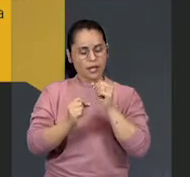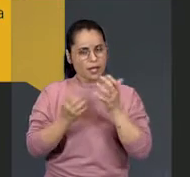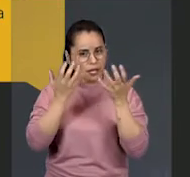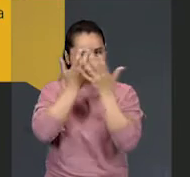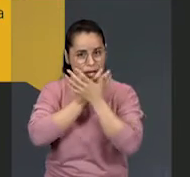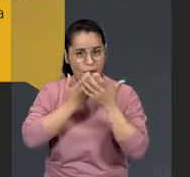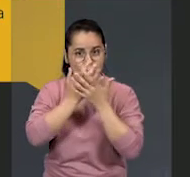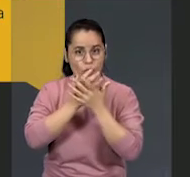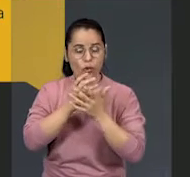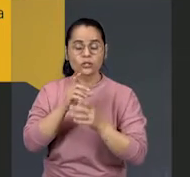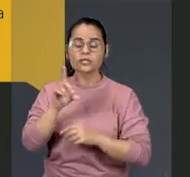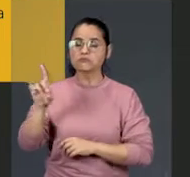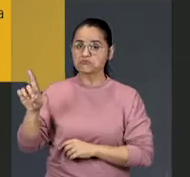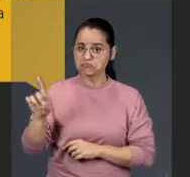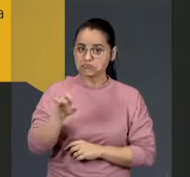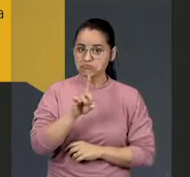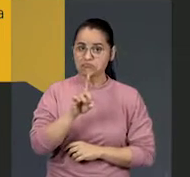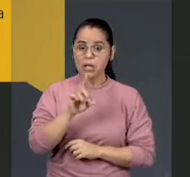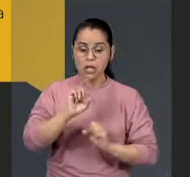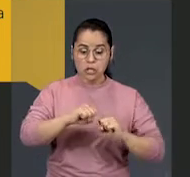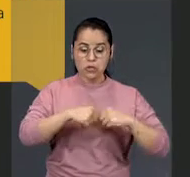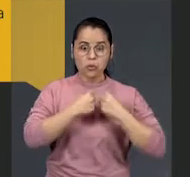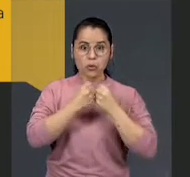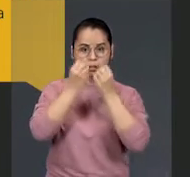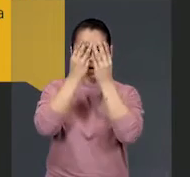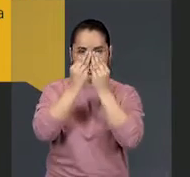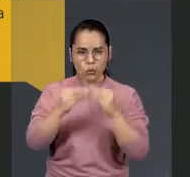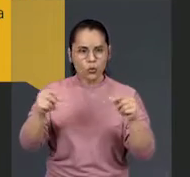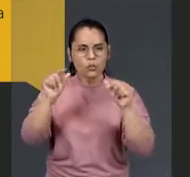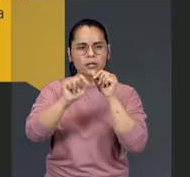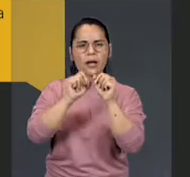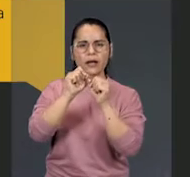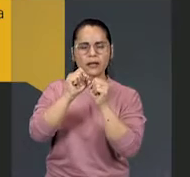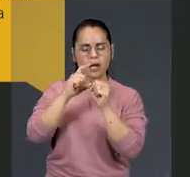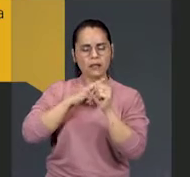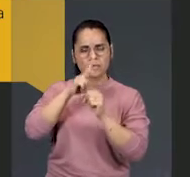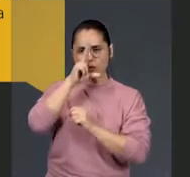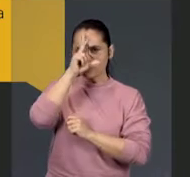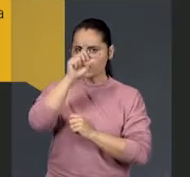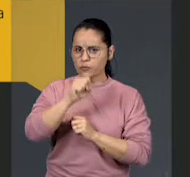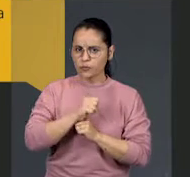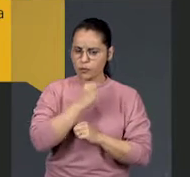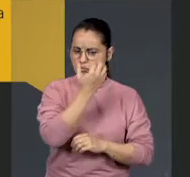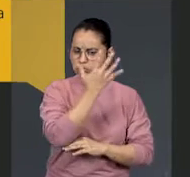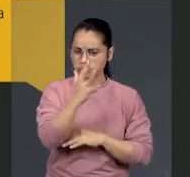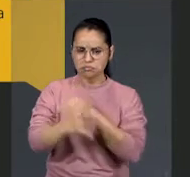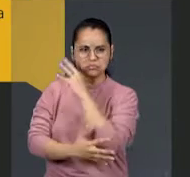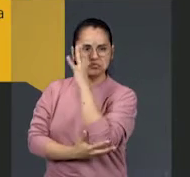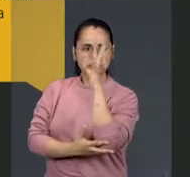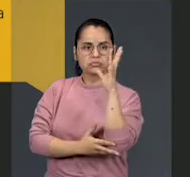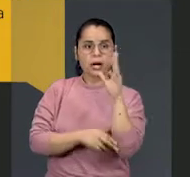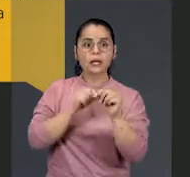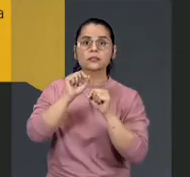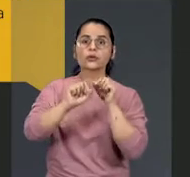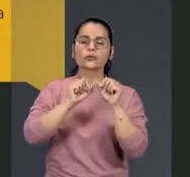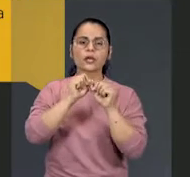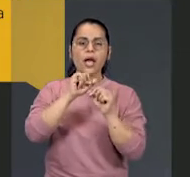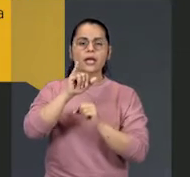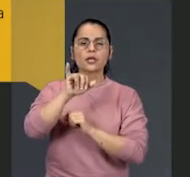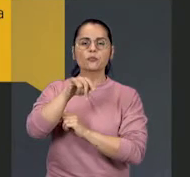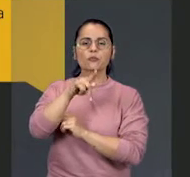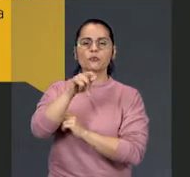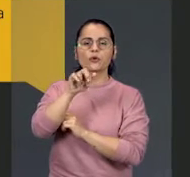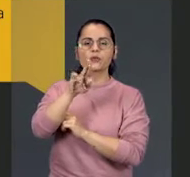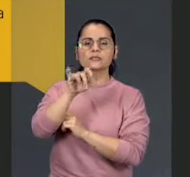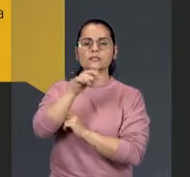poderes curativos, podendo agir sobre as forças da natureza. A improvisação também era